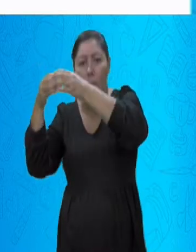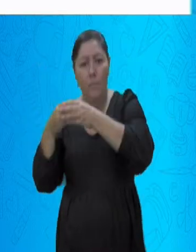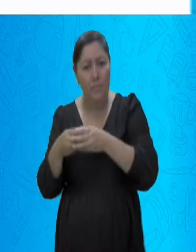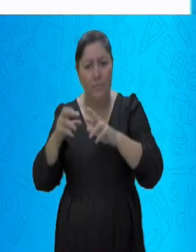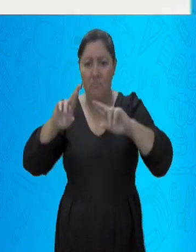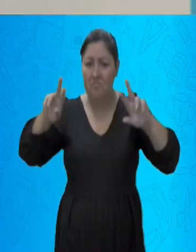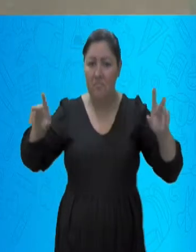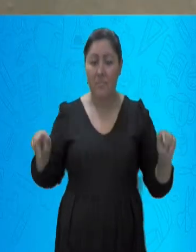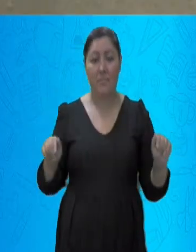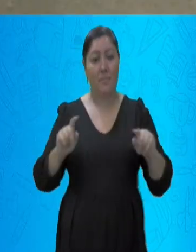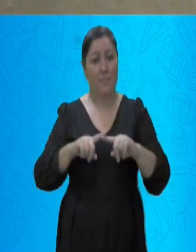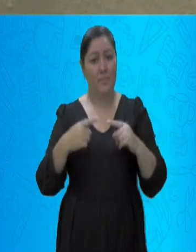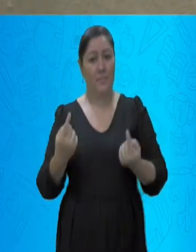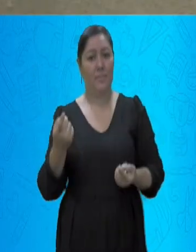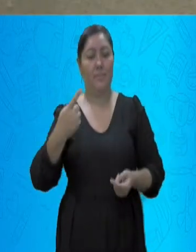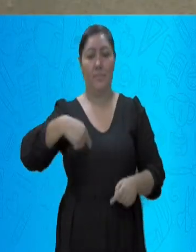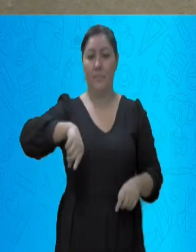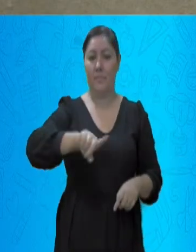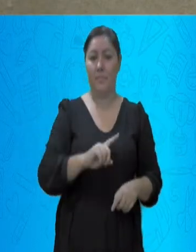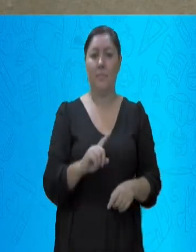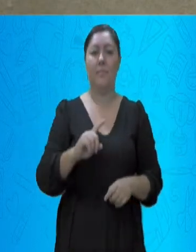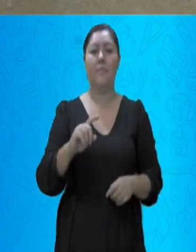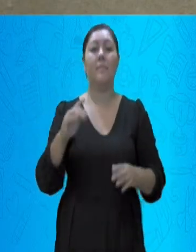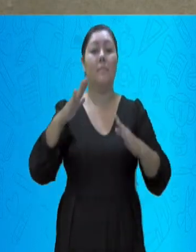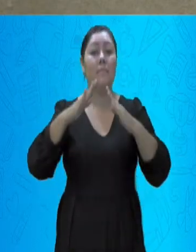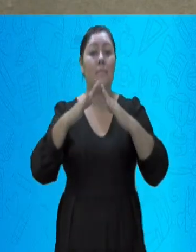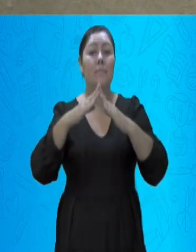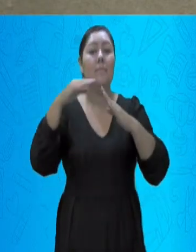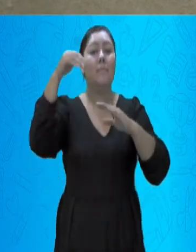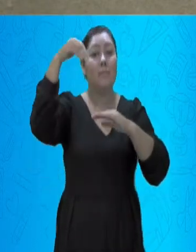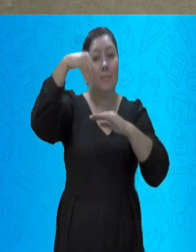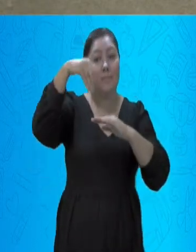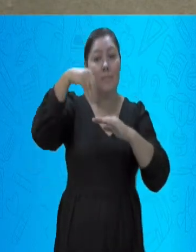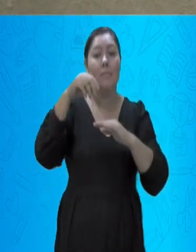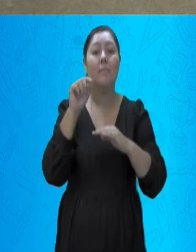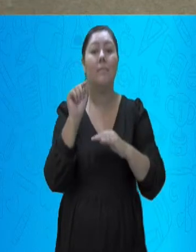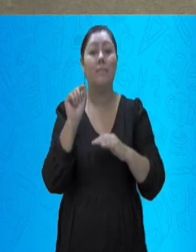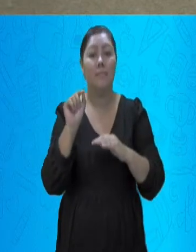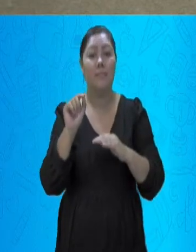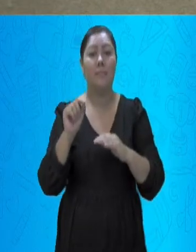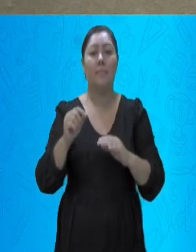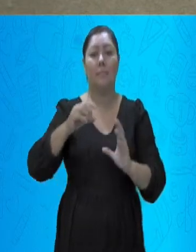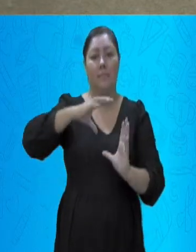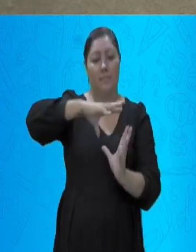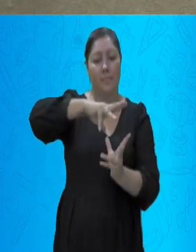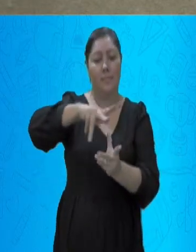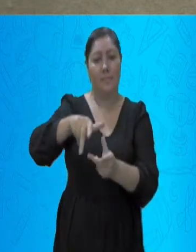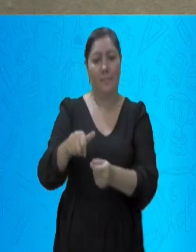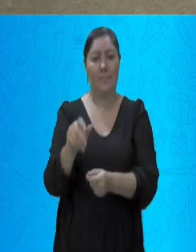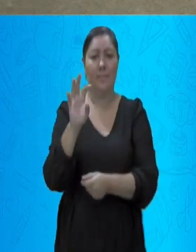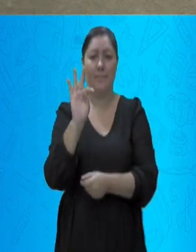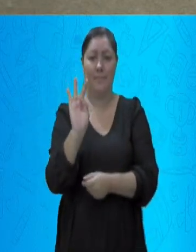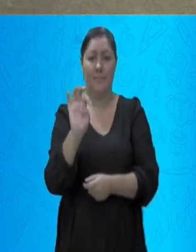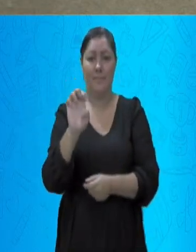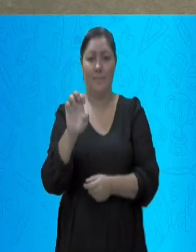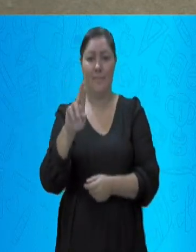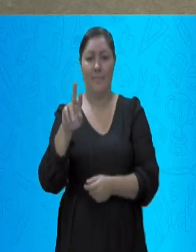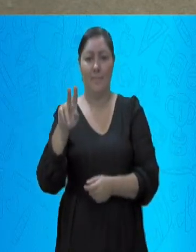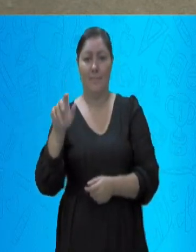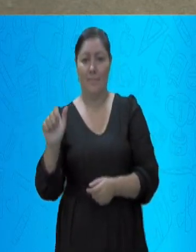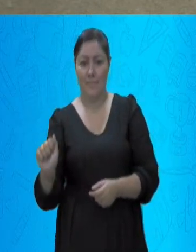no planeta Terra. Então, nós nomeamos esse planeta. Nomes próprios, substantivo próprio, letra